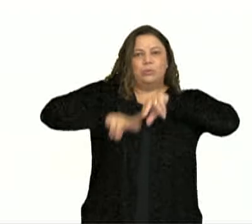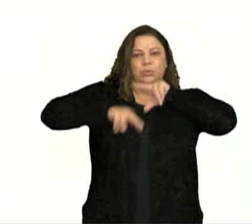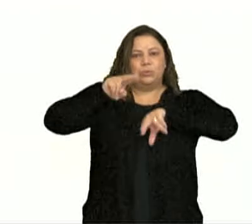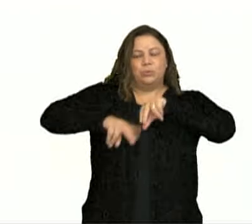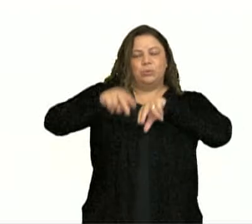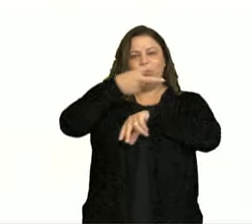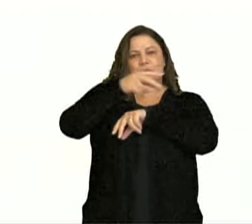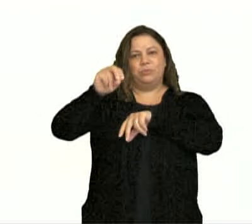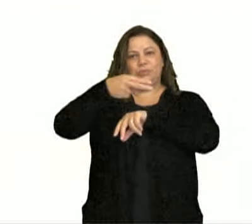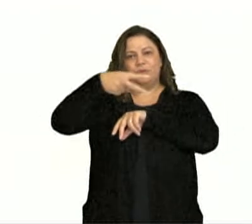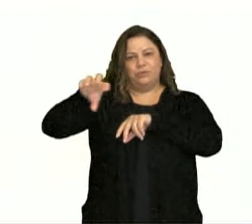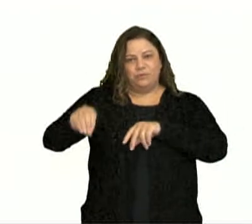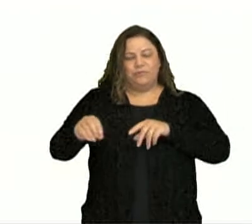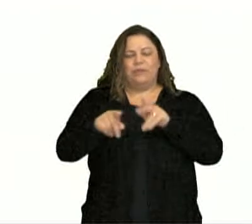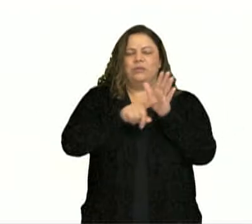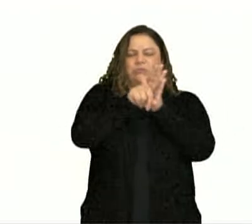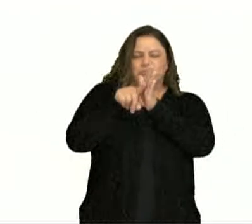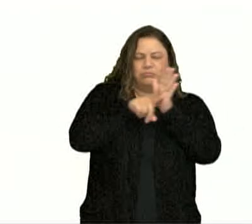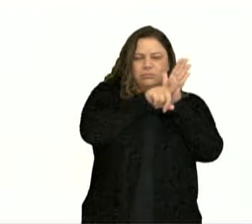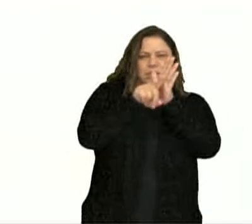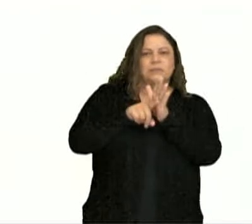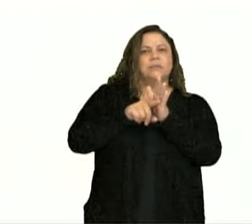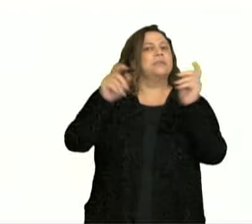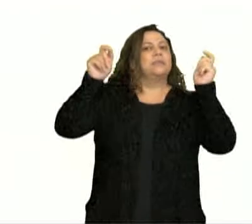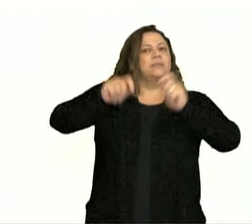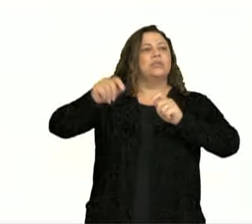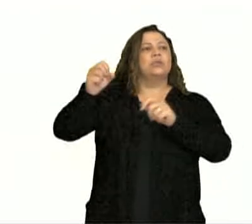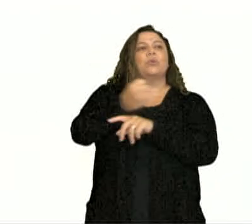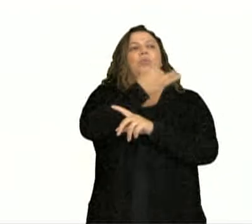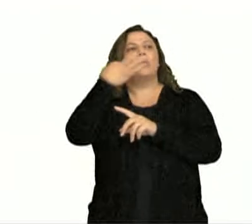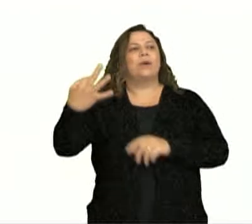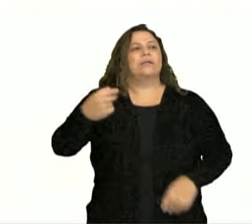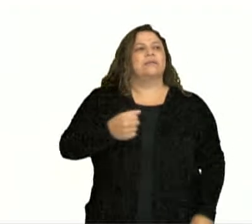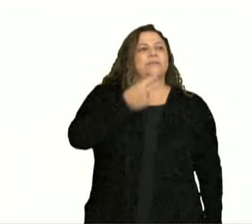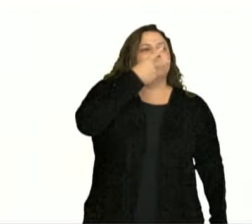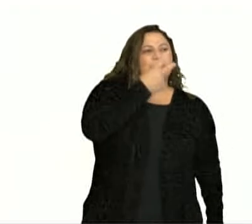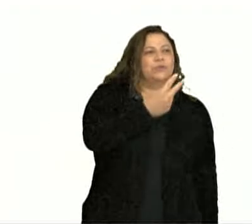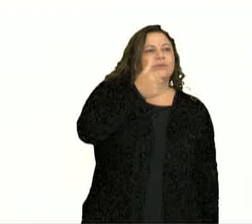Nessa data, a população do Brasil chegou a